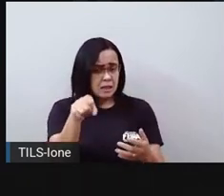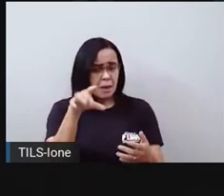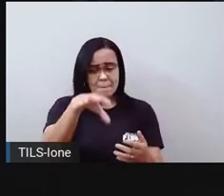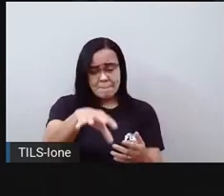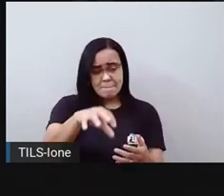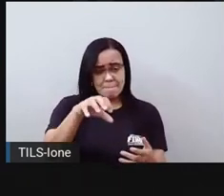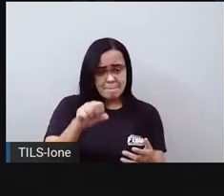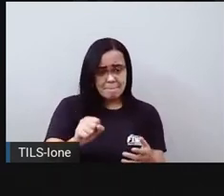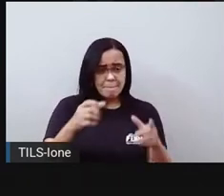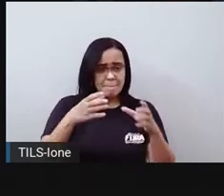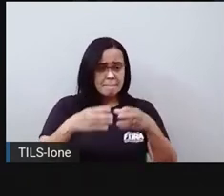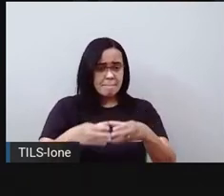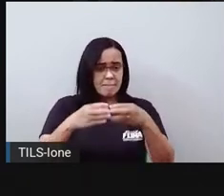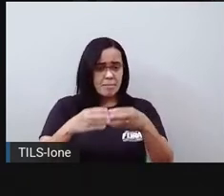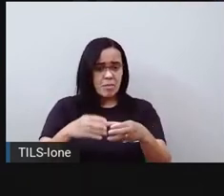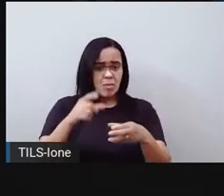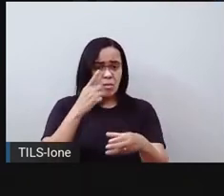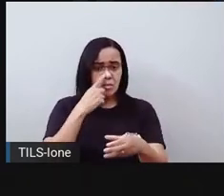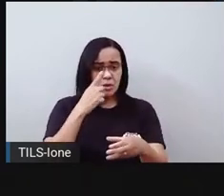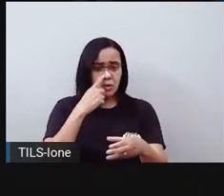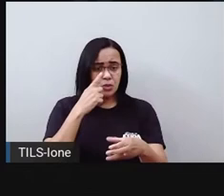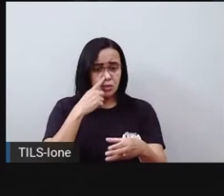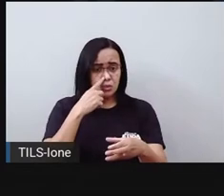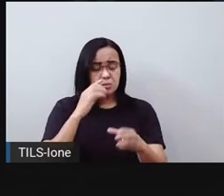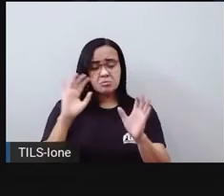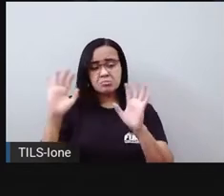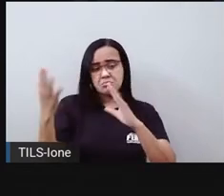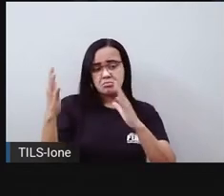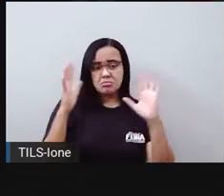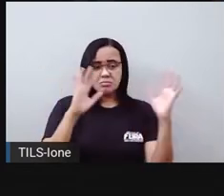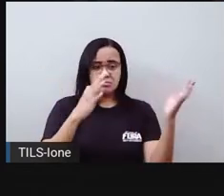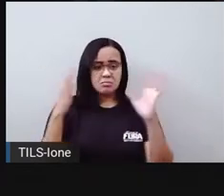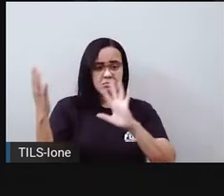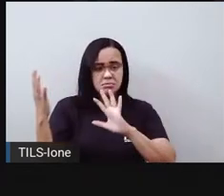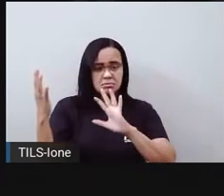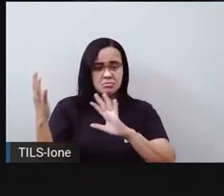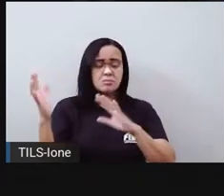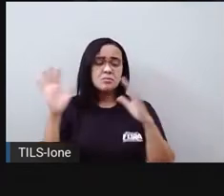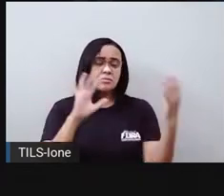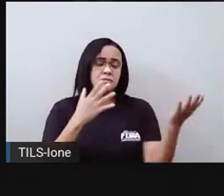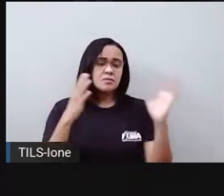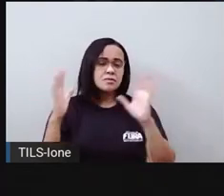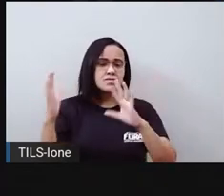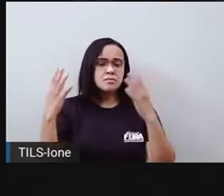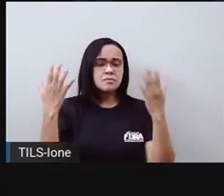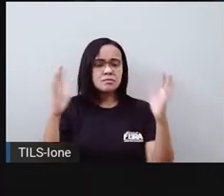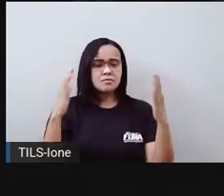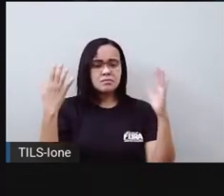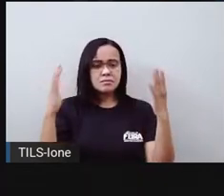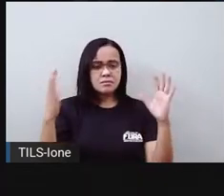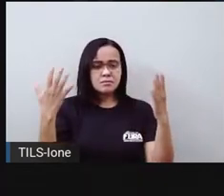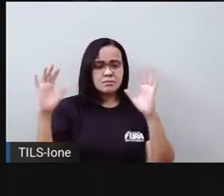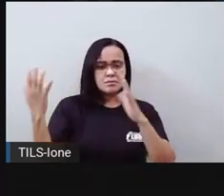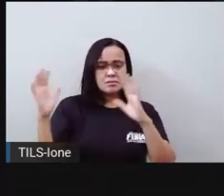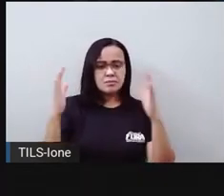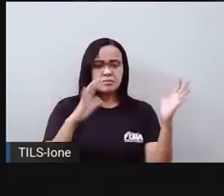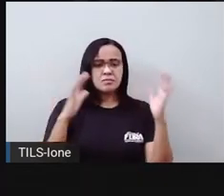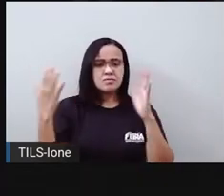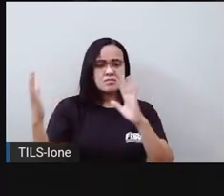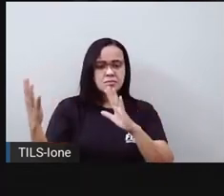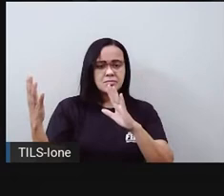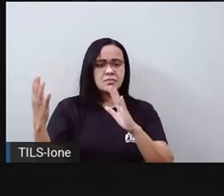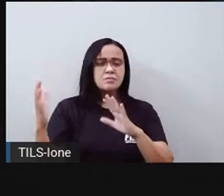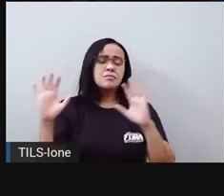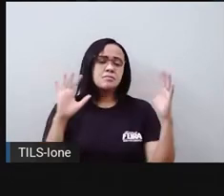lá. Who took the cookie from the cookie jar? Who took the cookie from the cookie